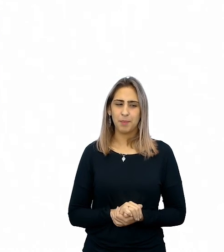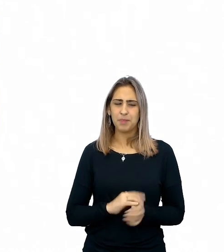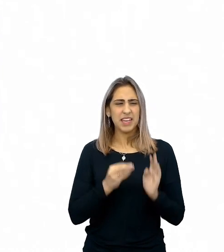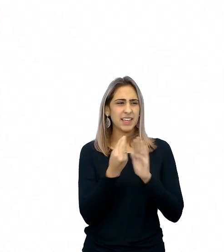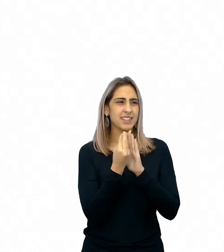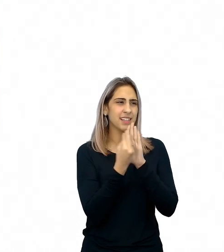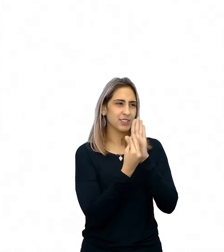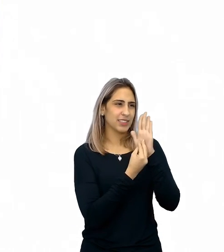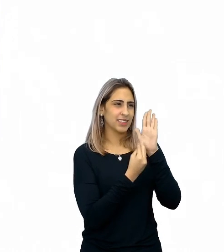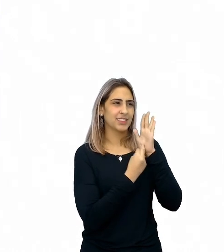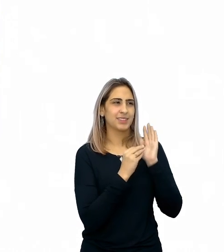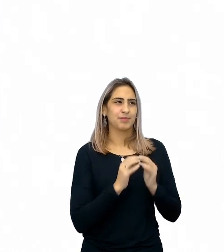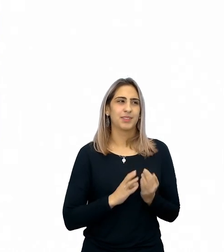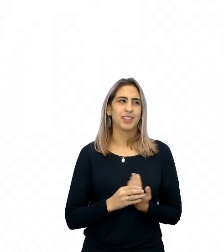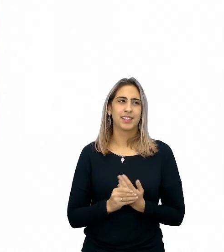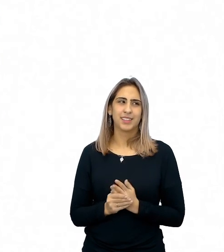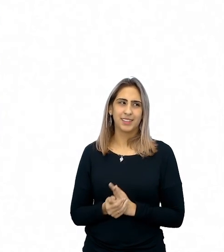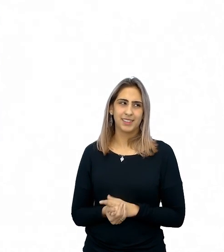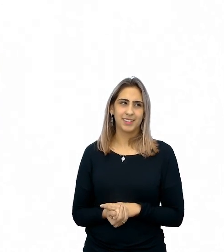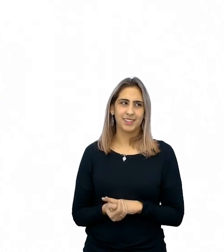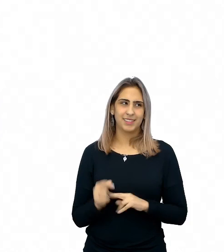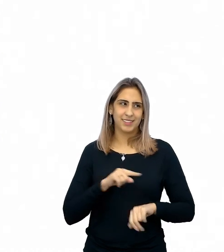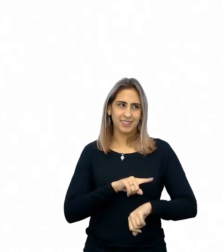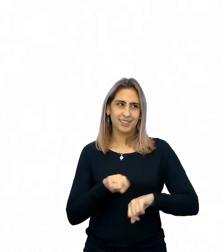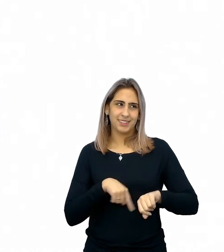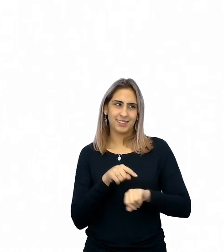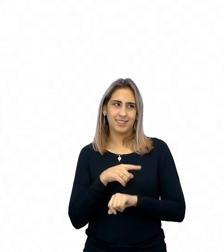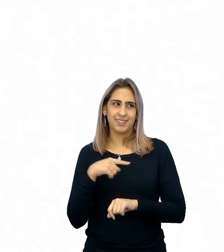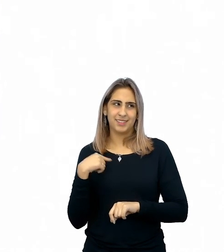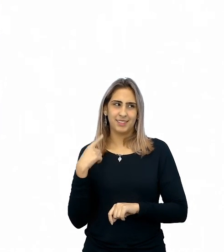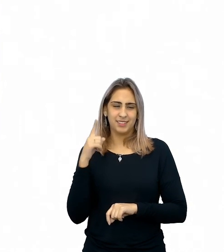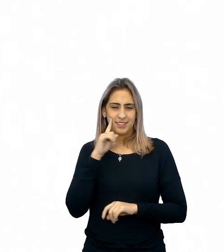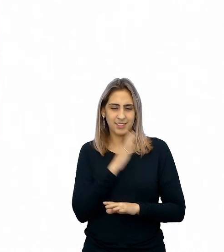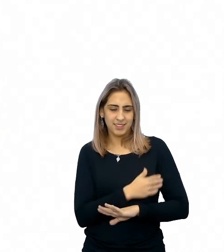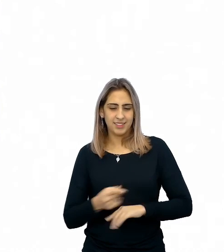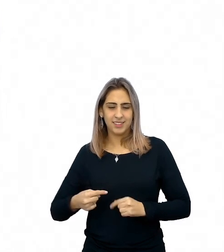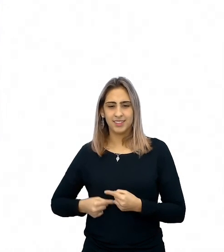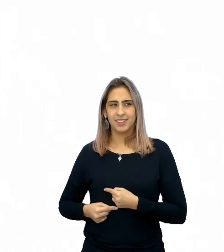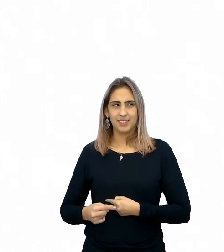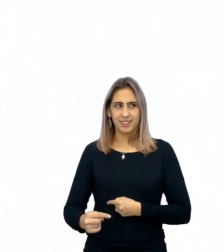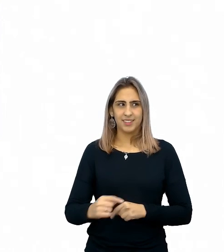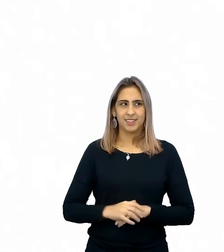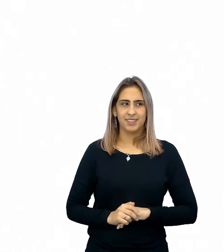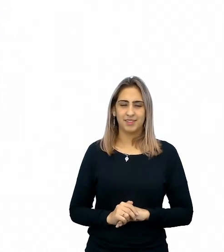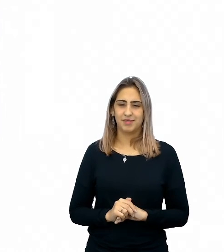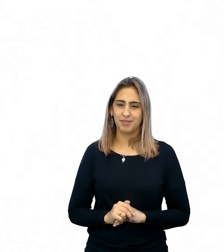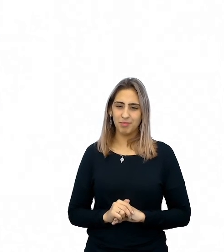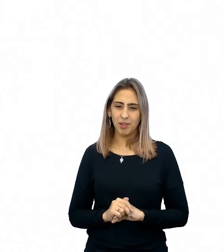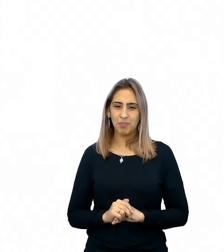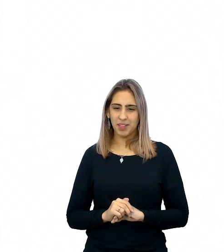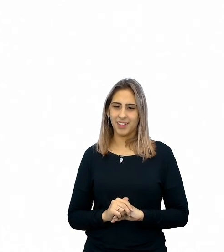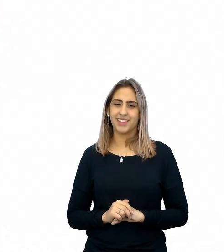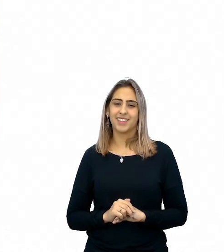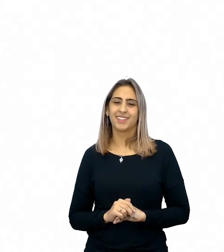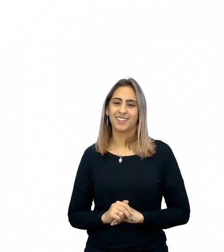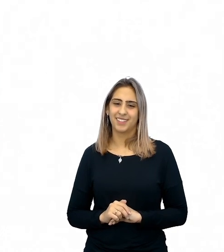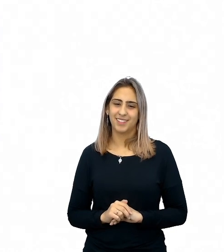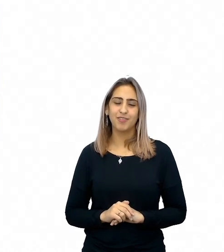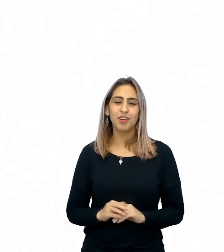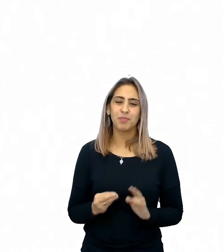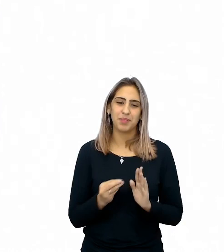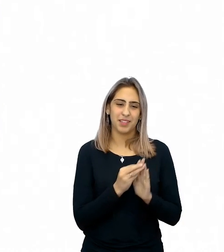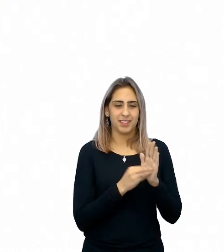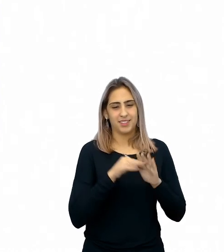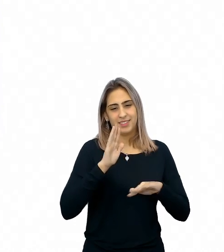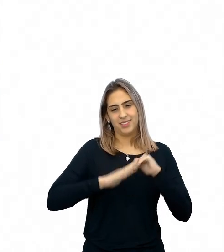para o seu trabalho, e quantas horas diárias na semana serão utilizados para essa finalidade. Retomar algumas das